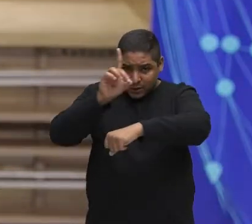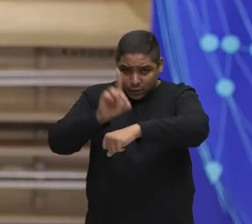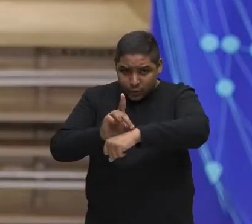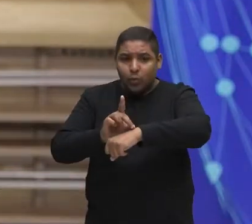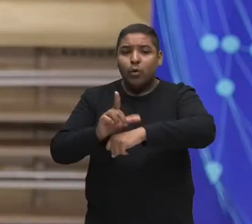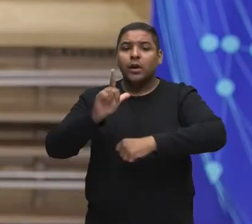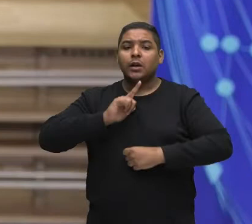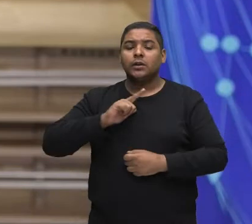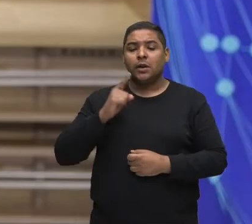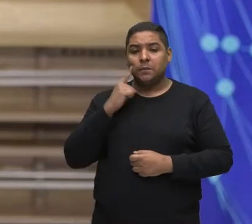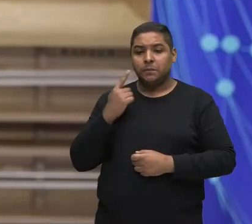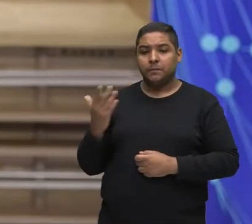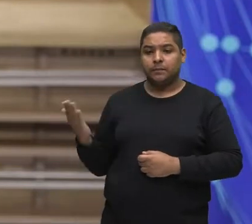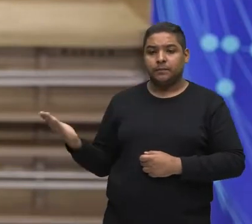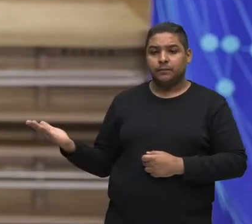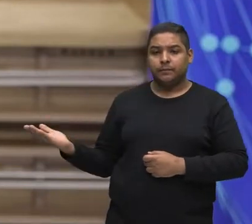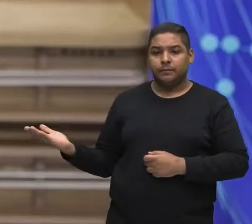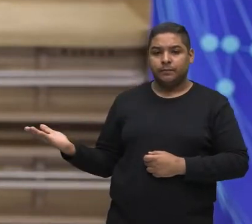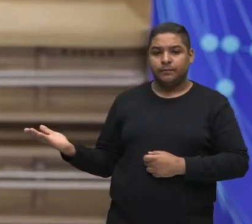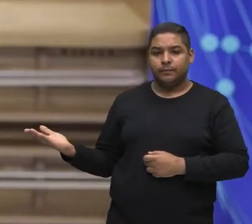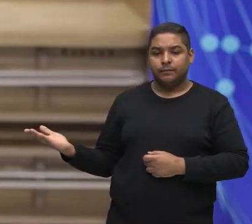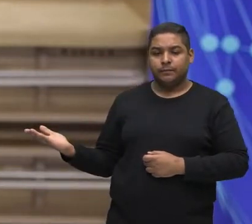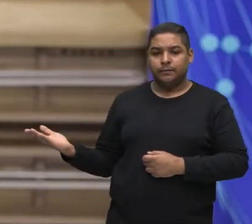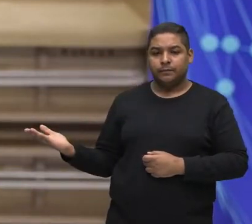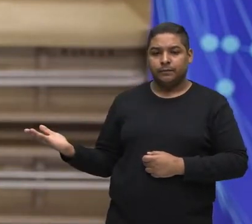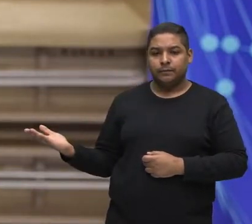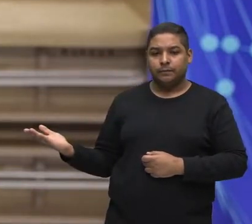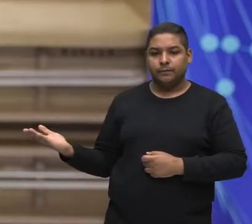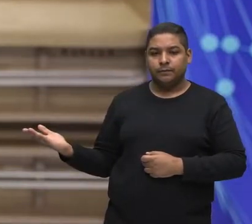no portal do DGP no endereço